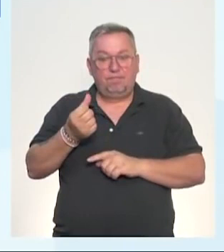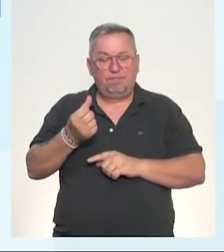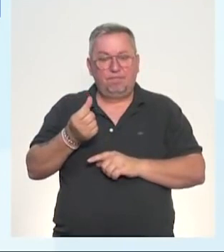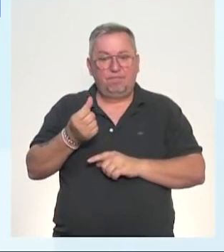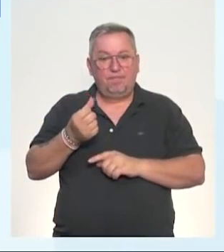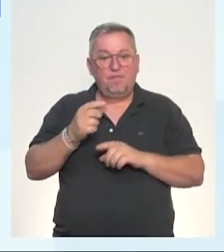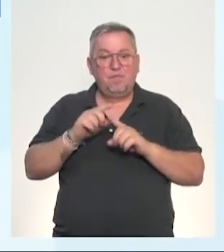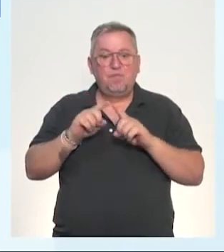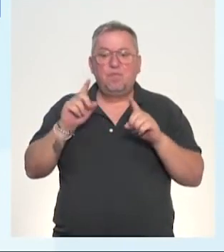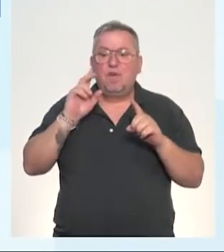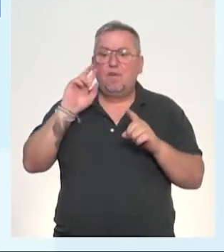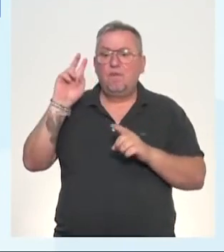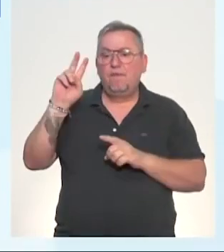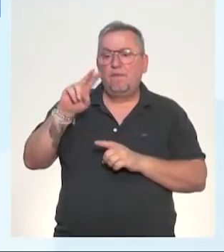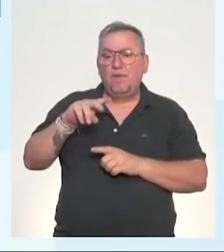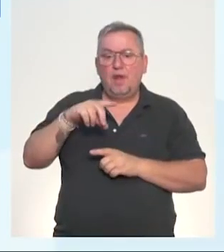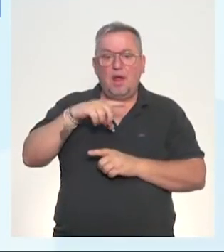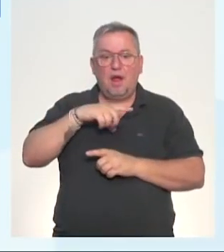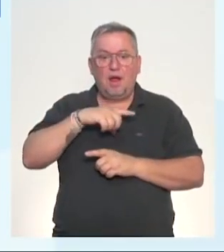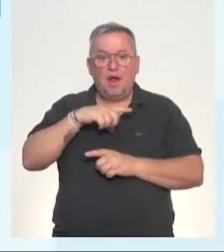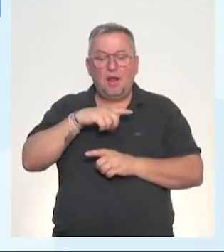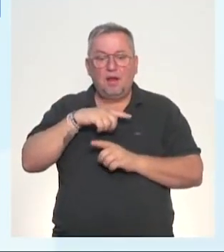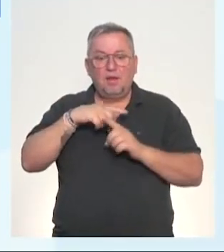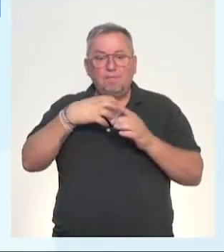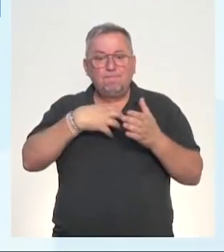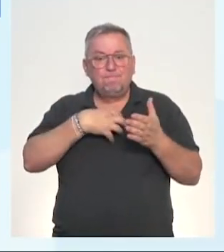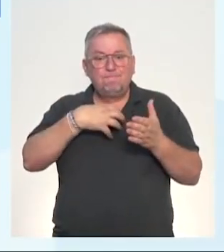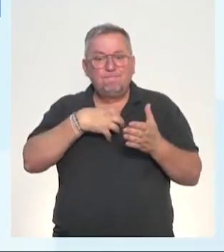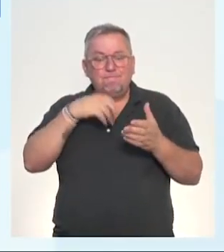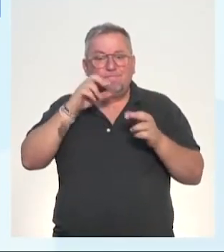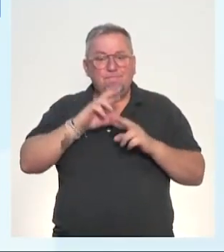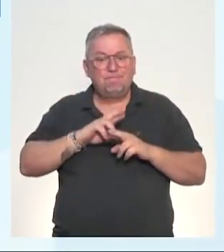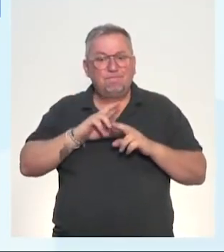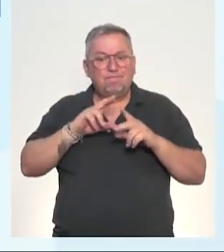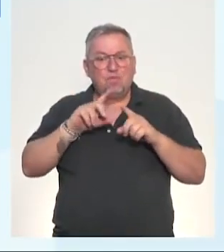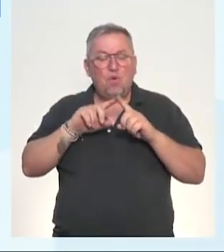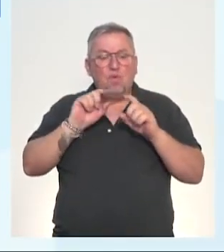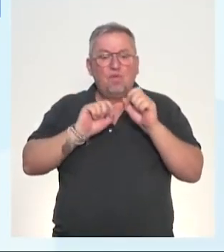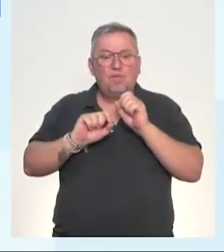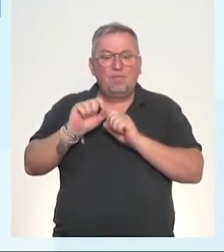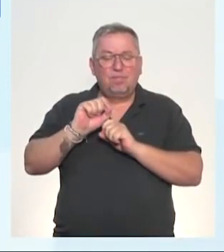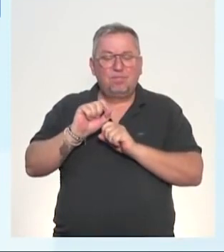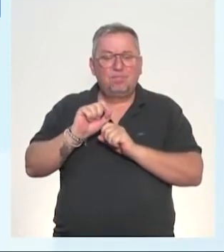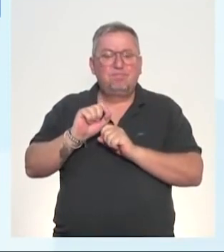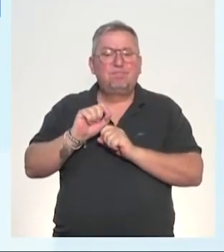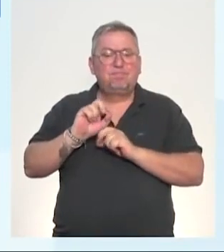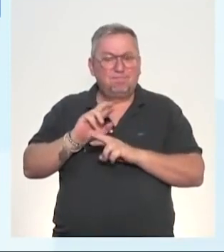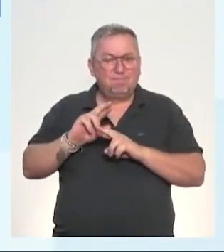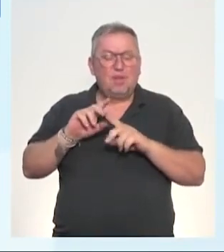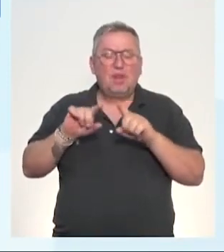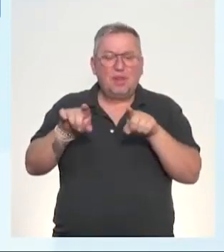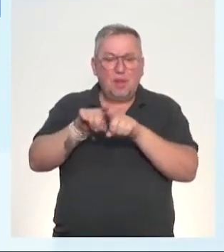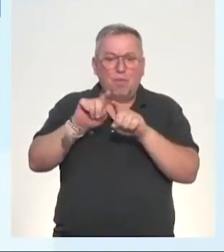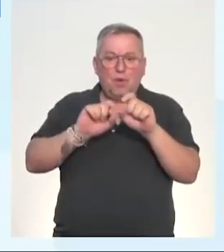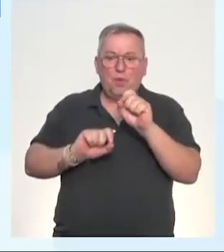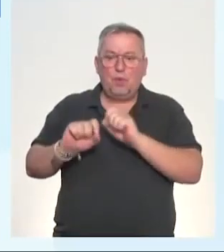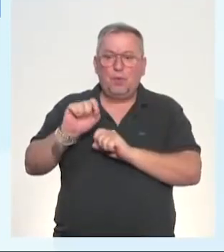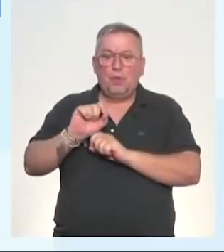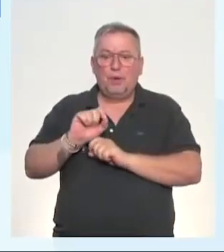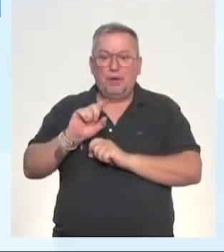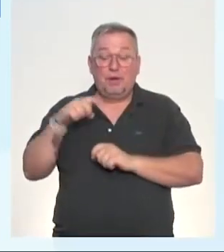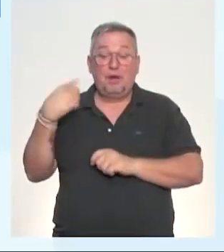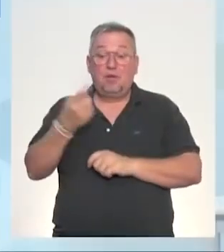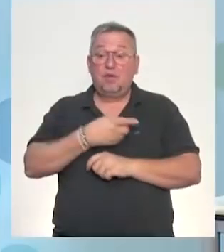comum. Mas veja, existem características que tornam essa sequência muito peculiar. Inclusive, o fato da